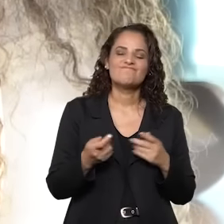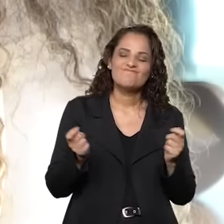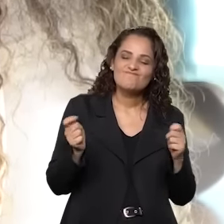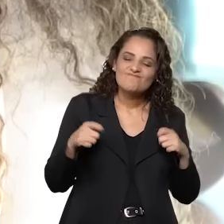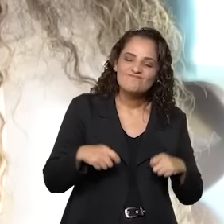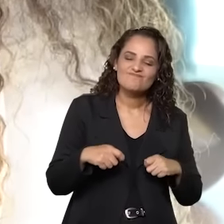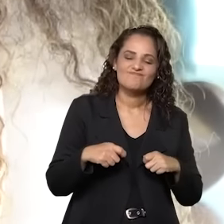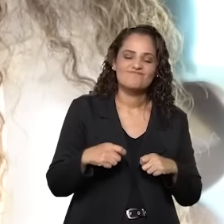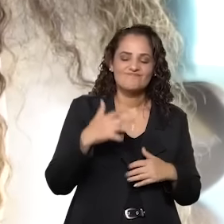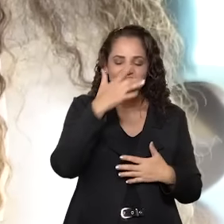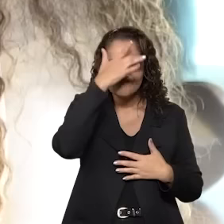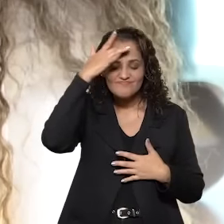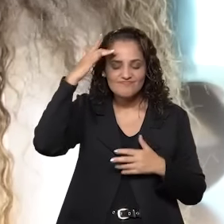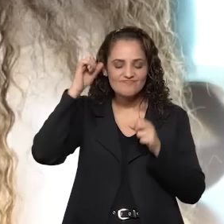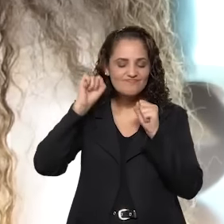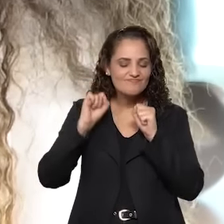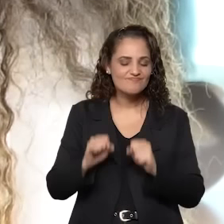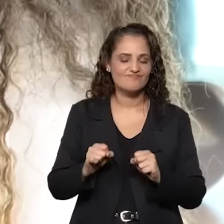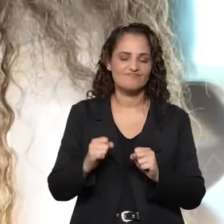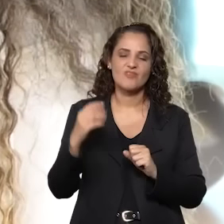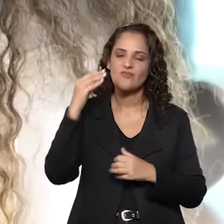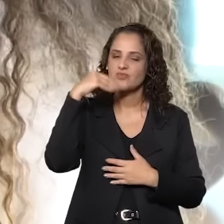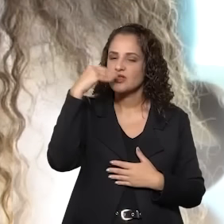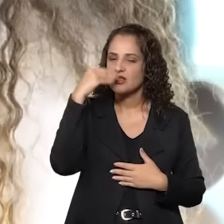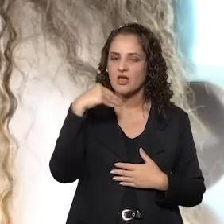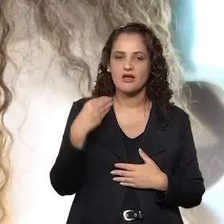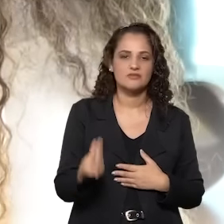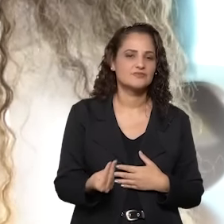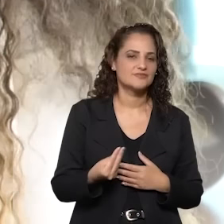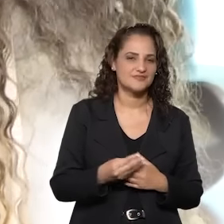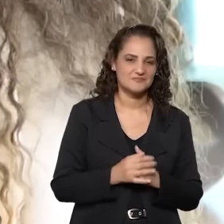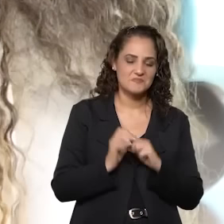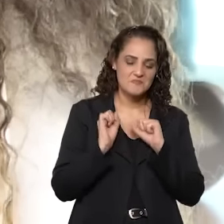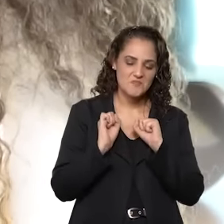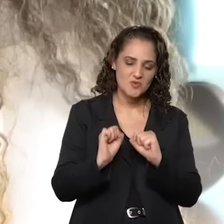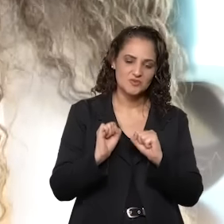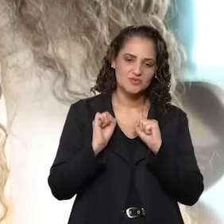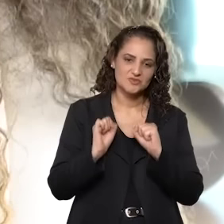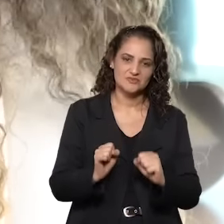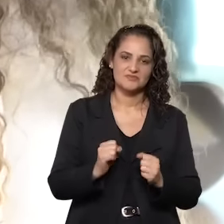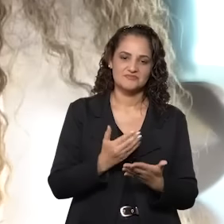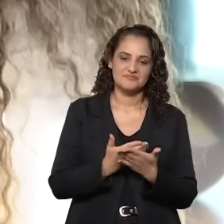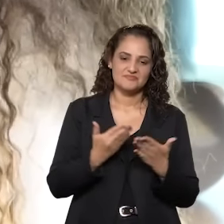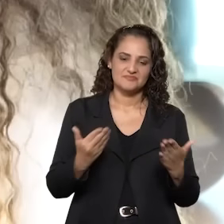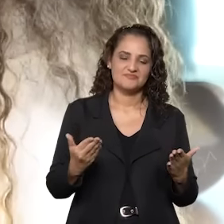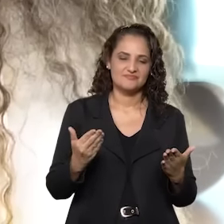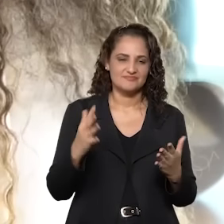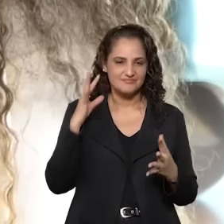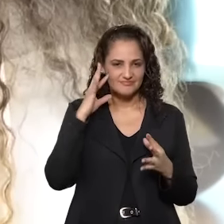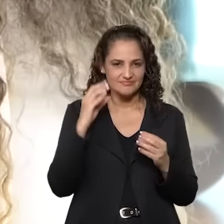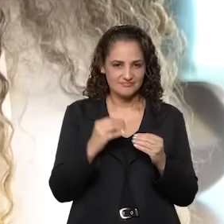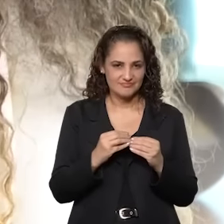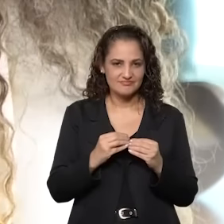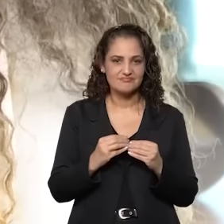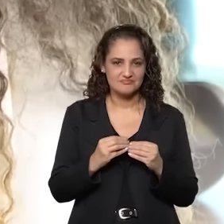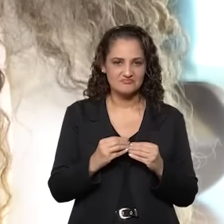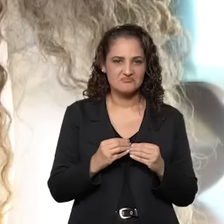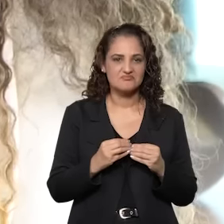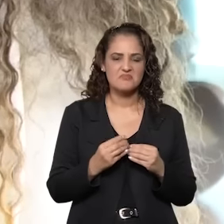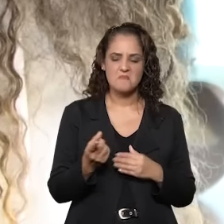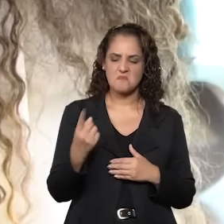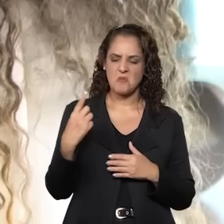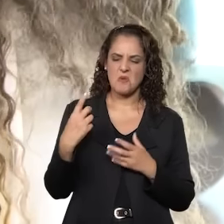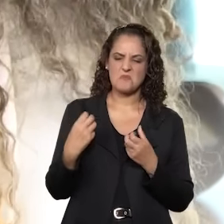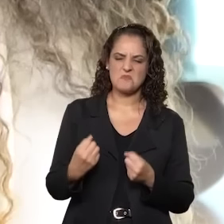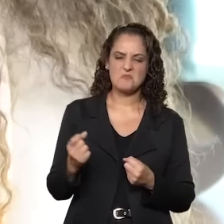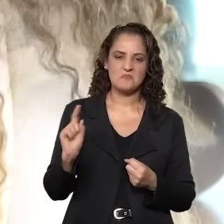eh que as pessoas possam Se permitir ser mais vulneráveis ser quem elas são né serem elas mesmas então Indomável nome